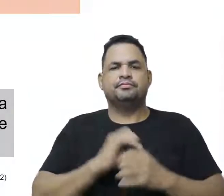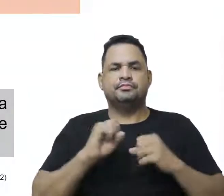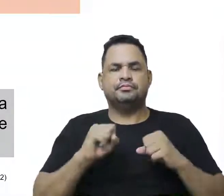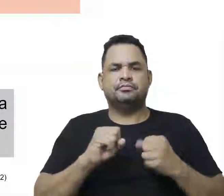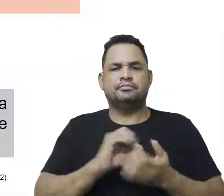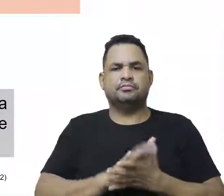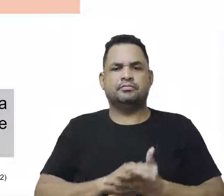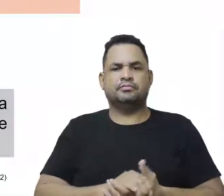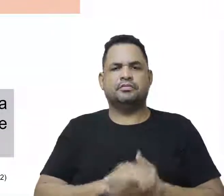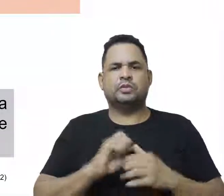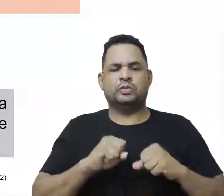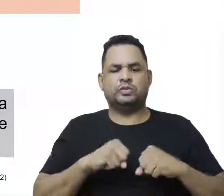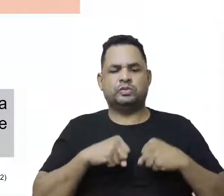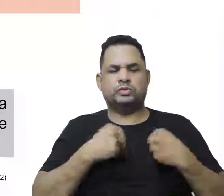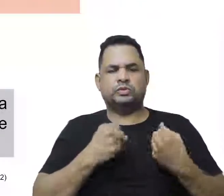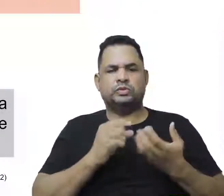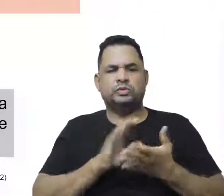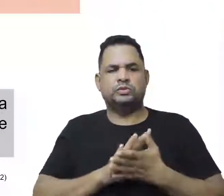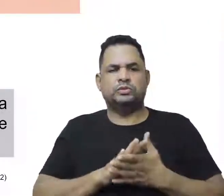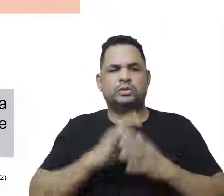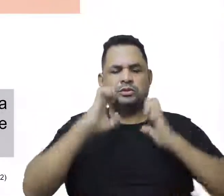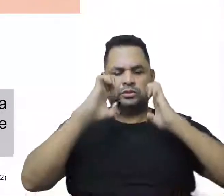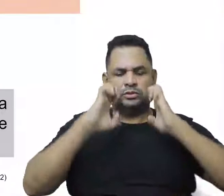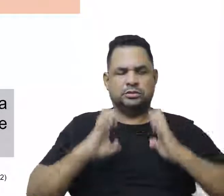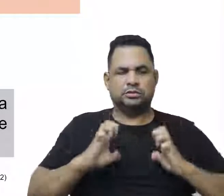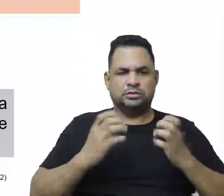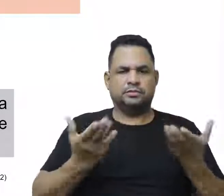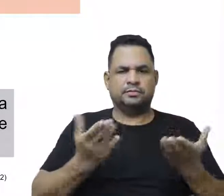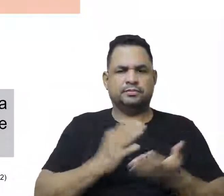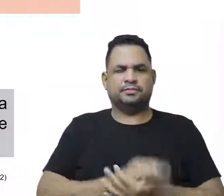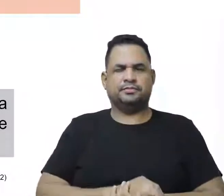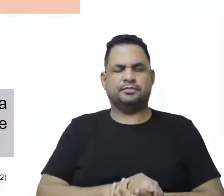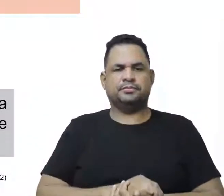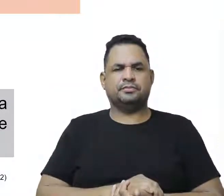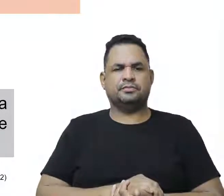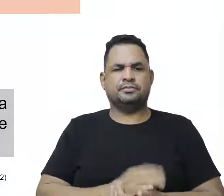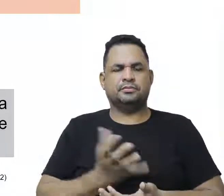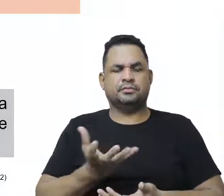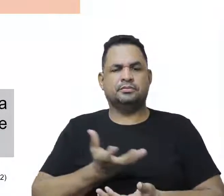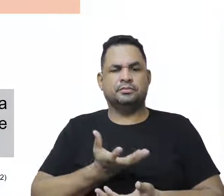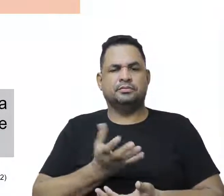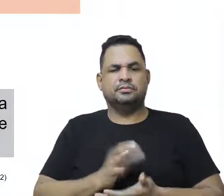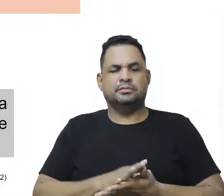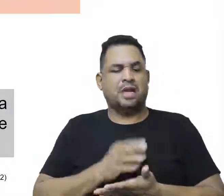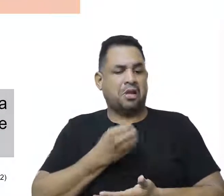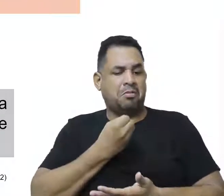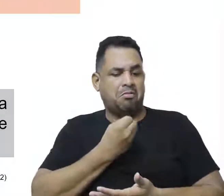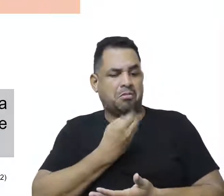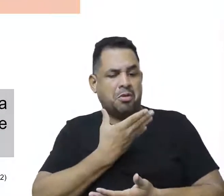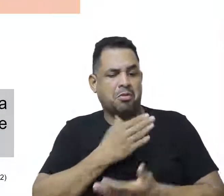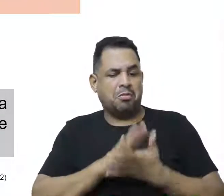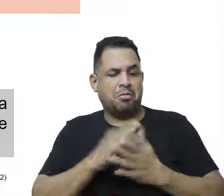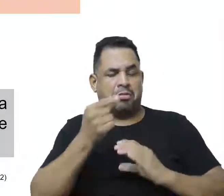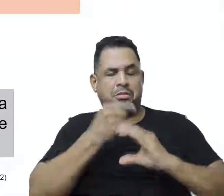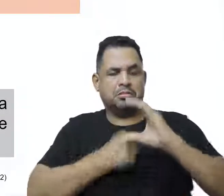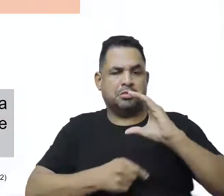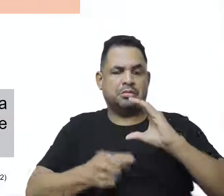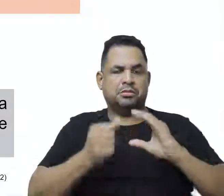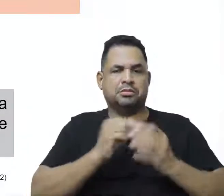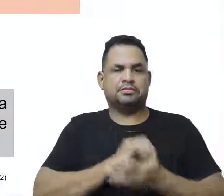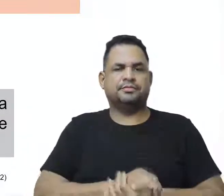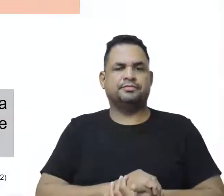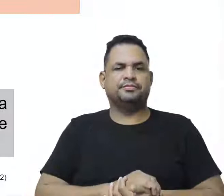esforço individual né que essa ética ela querendo ou não beneficiar os capitalistas né